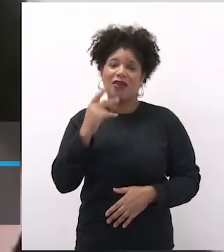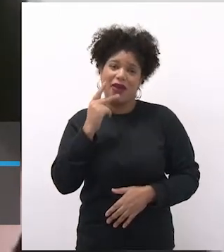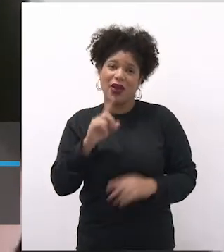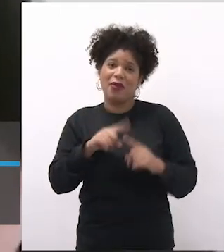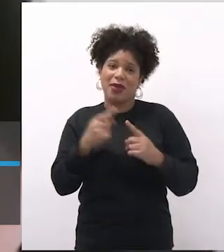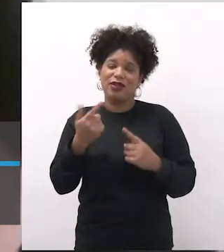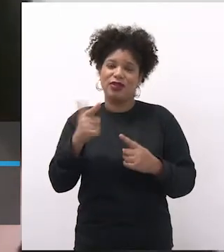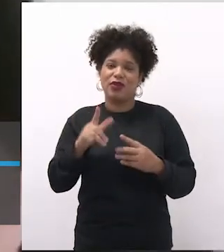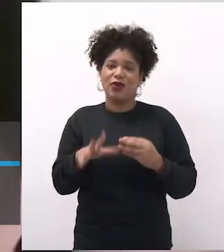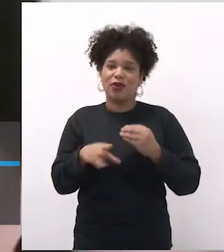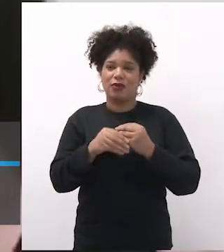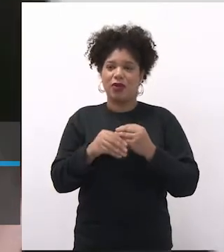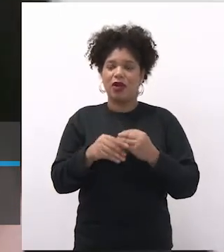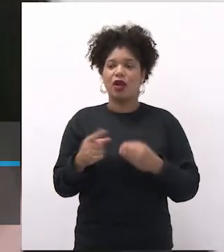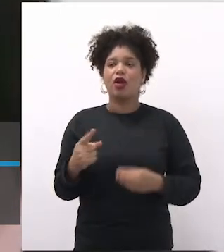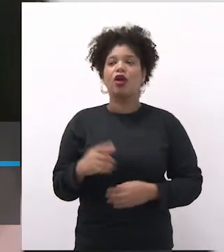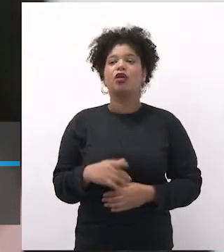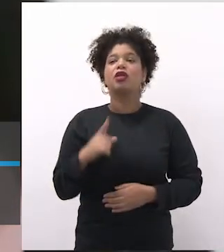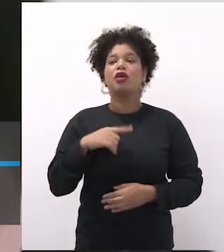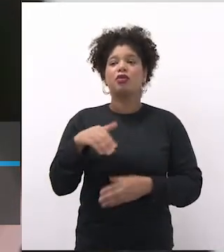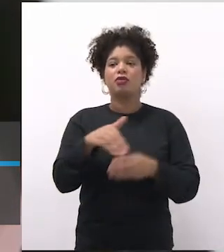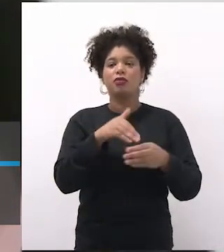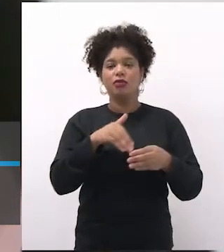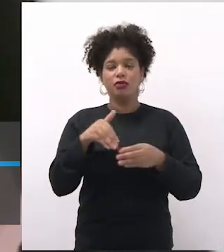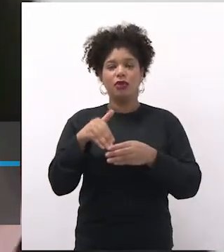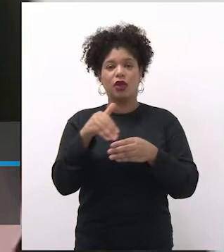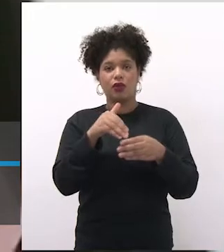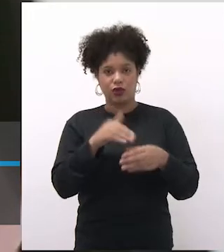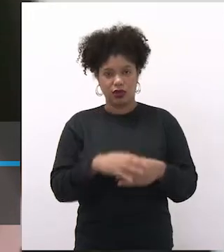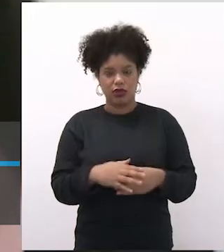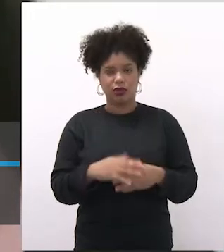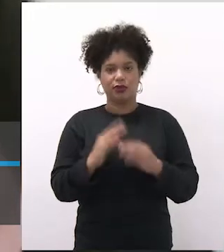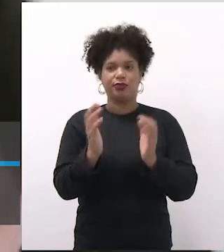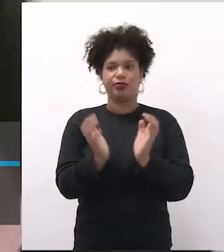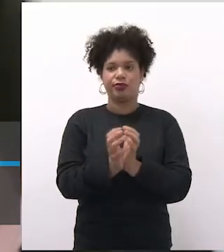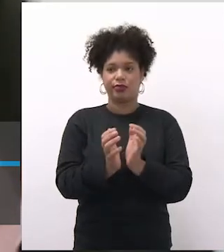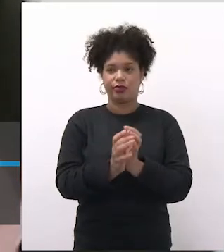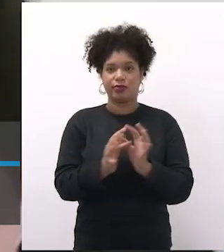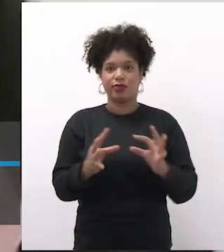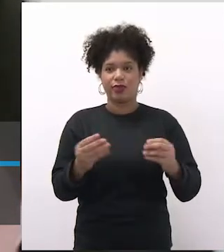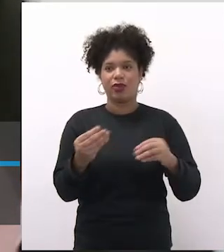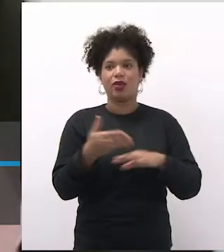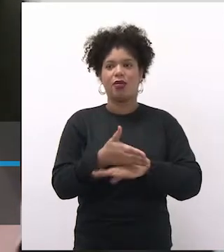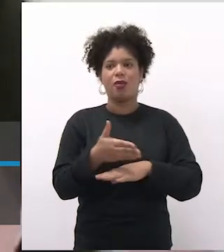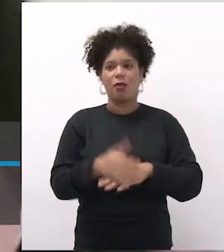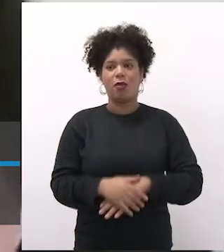mas nessa segunda temporada a gente colocou para votação, né, do grupo, e a gente tenta